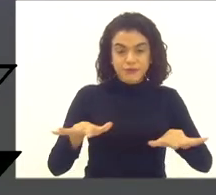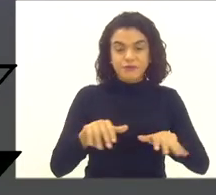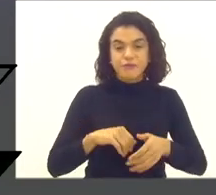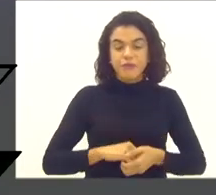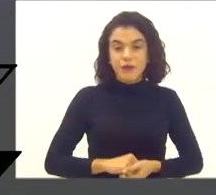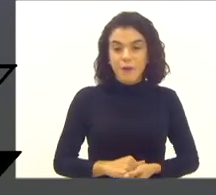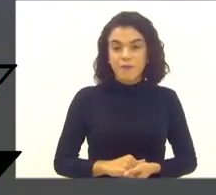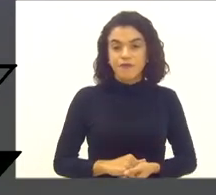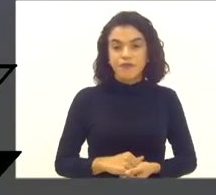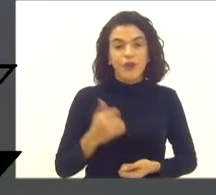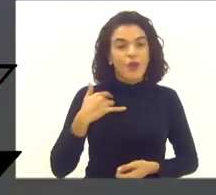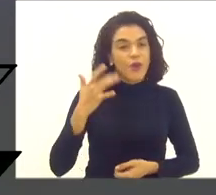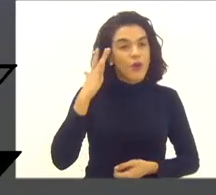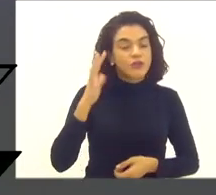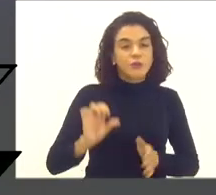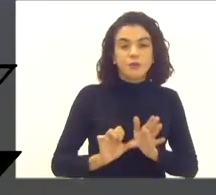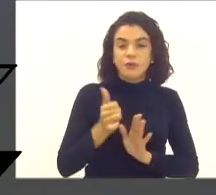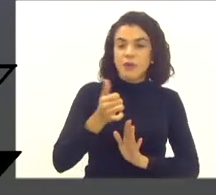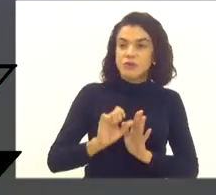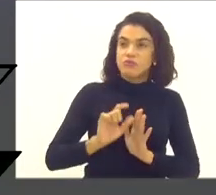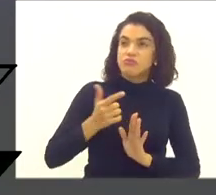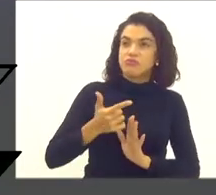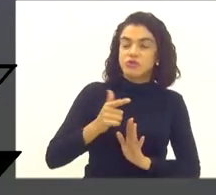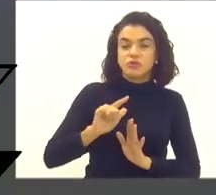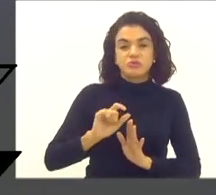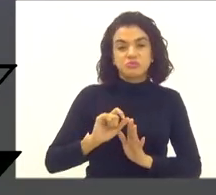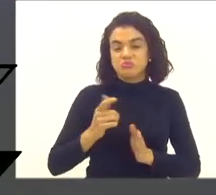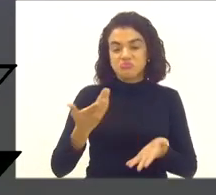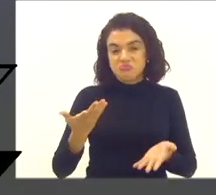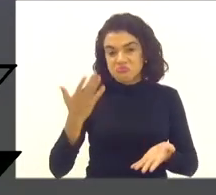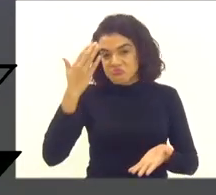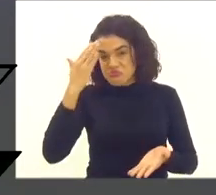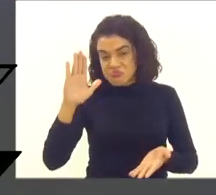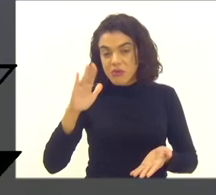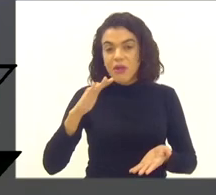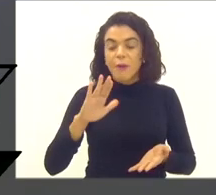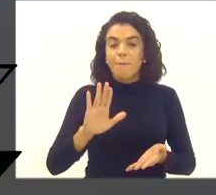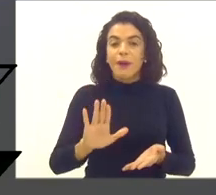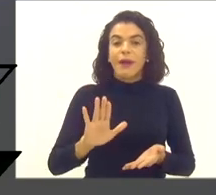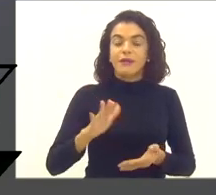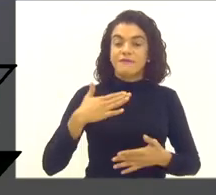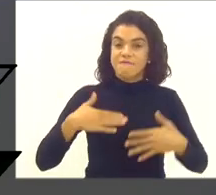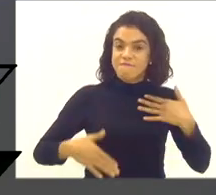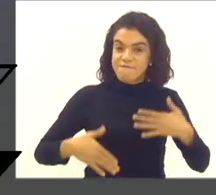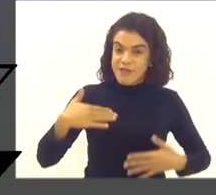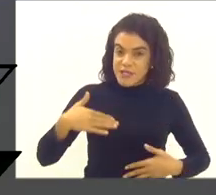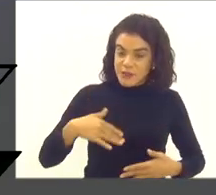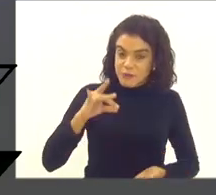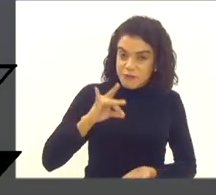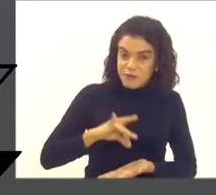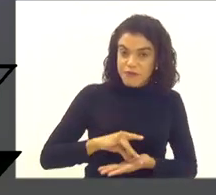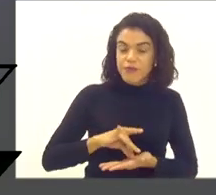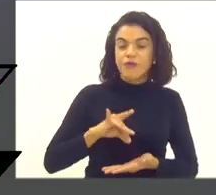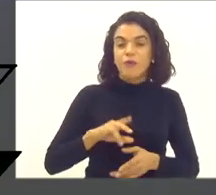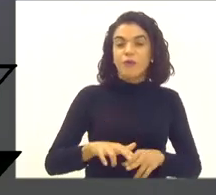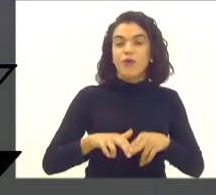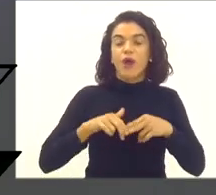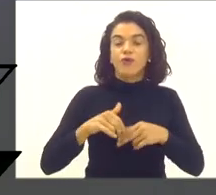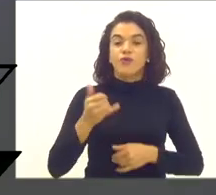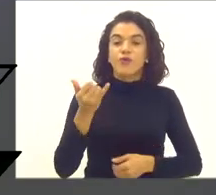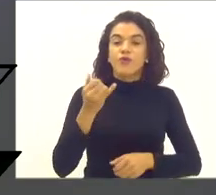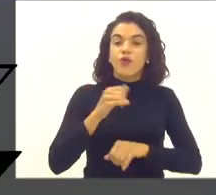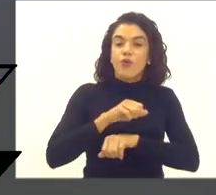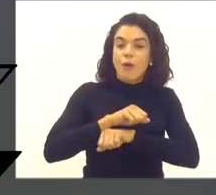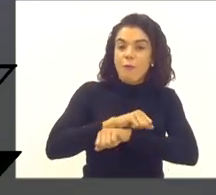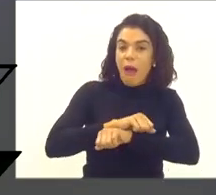acho que é um dos primeiros ataques não sei se foi o primeiro ataque mais físico mesmo que ela sofreu foi por uma notícia